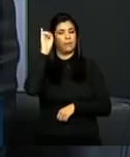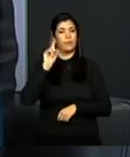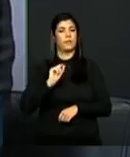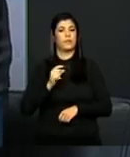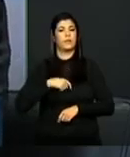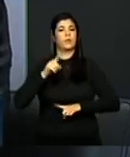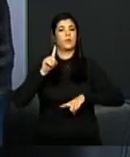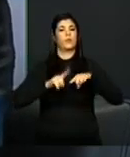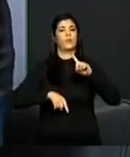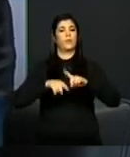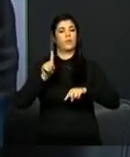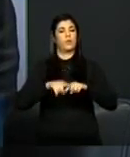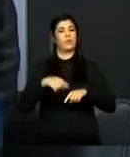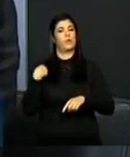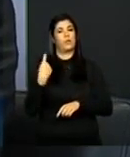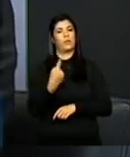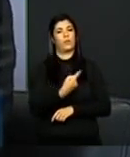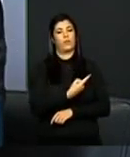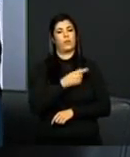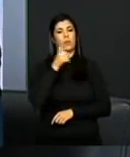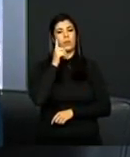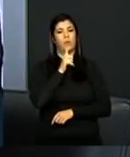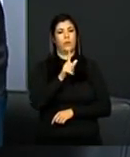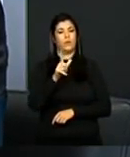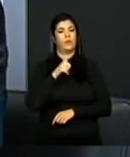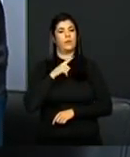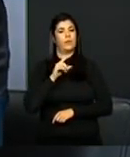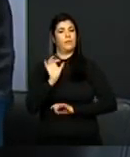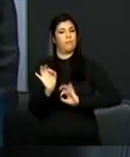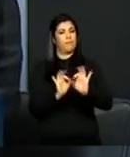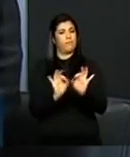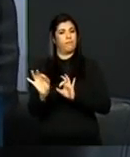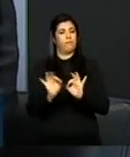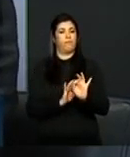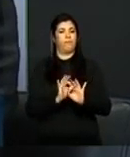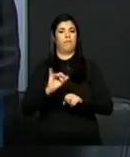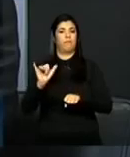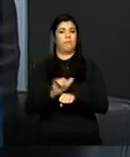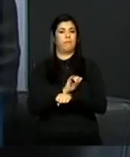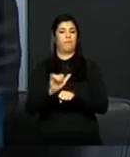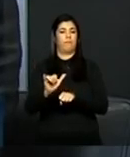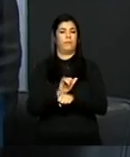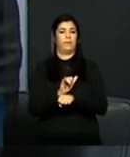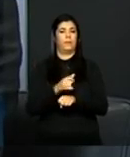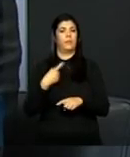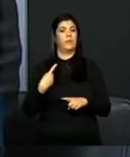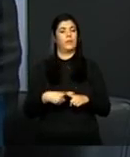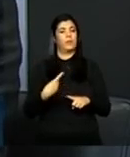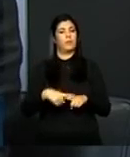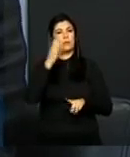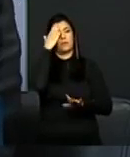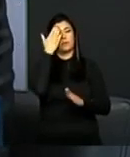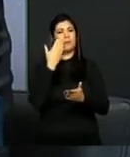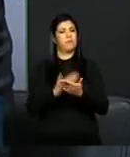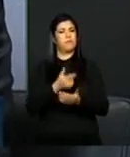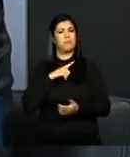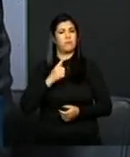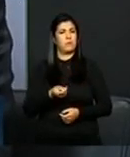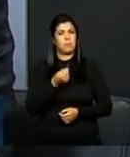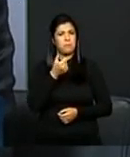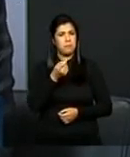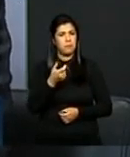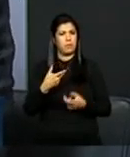os instrumentos que eu acho que nós montamos e construímos para a estratégia. Porque eu acho que não é pouca coisa,